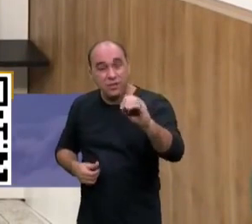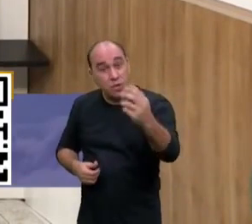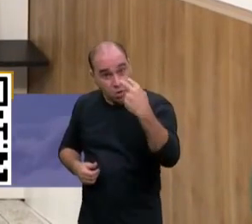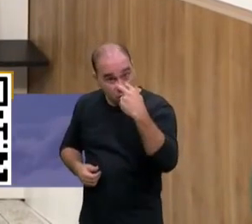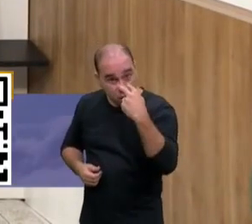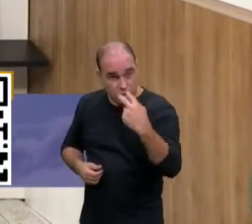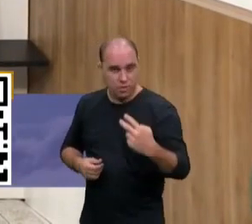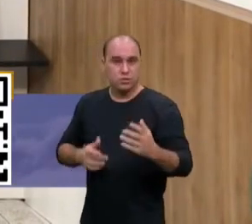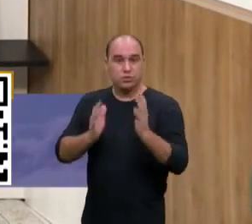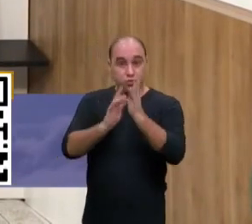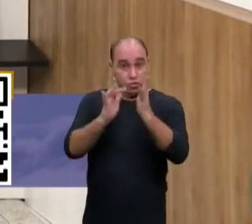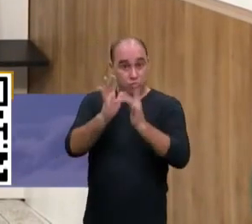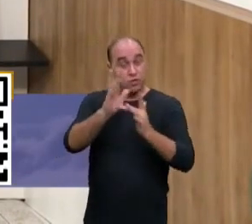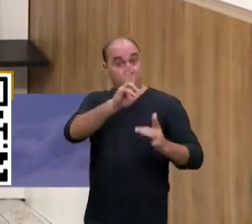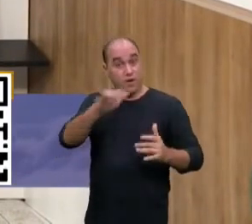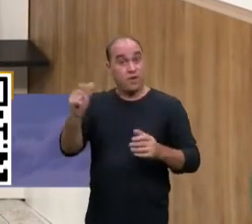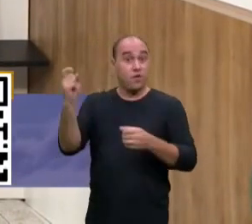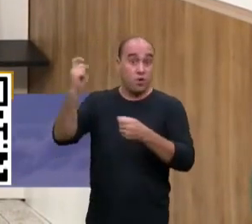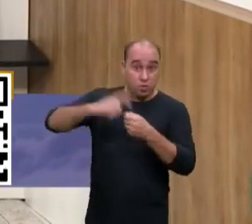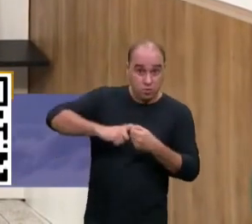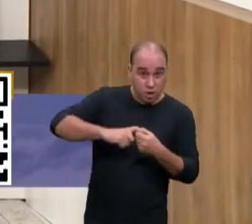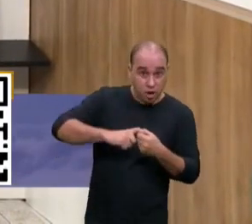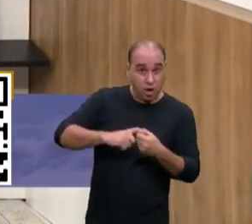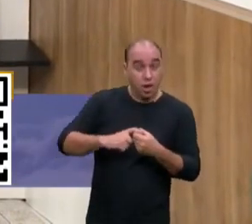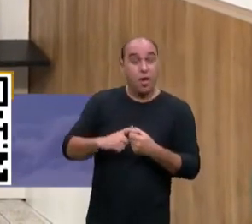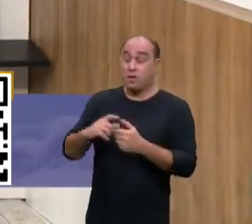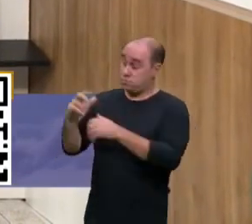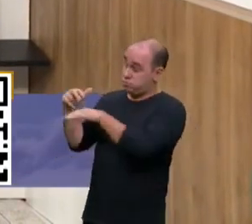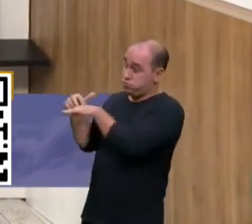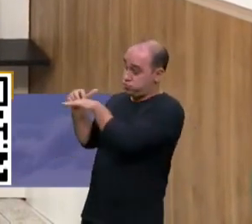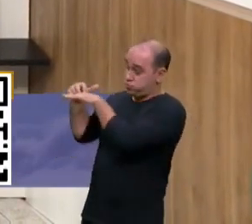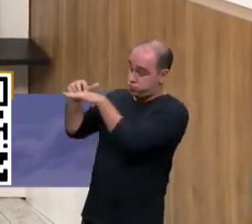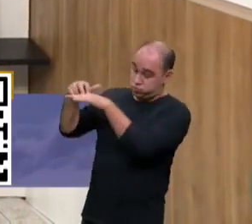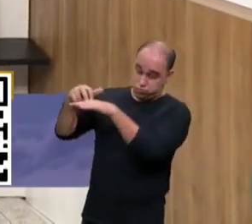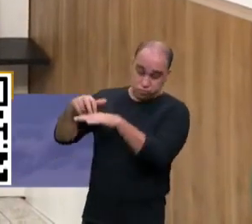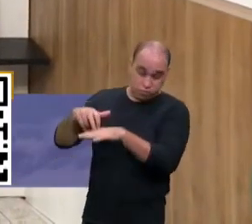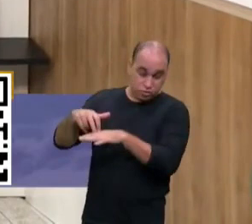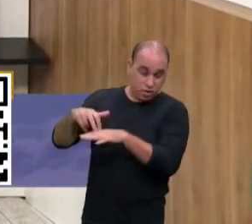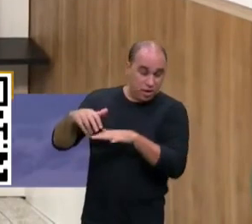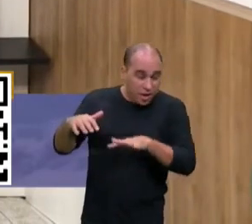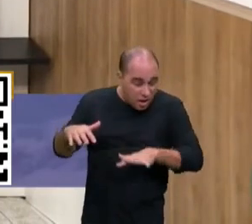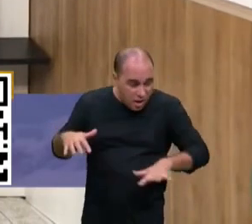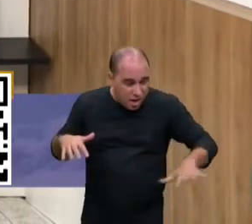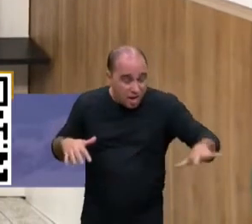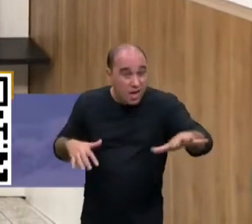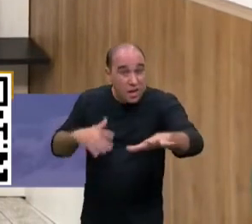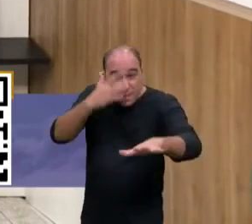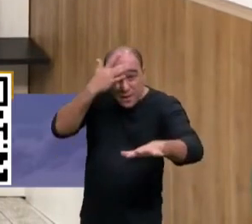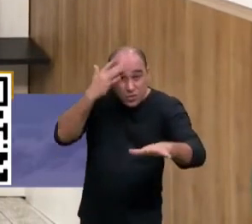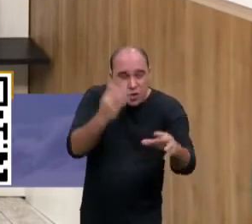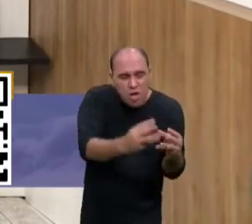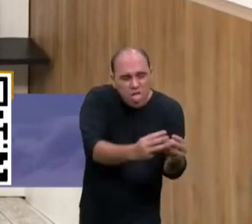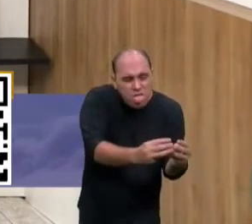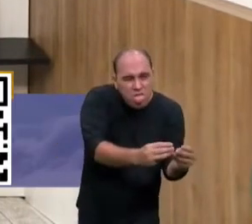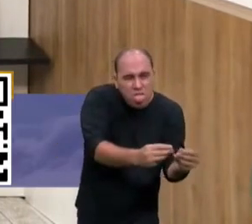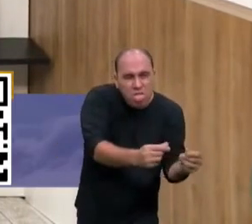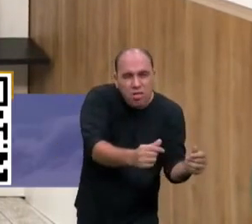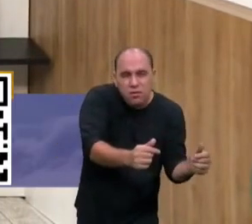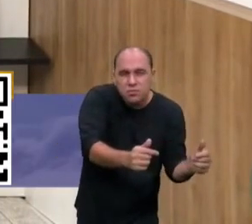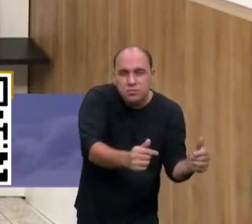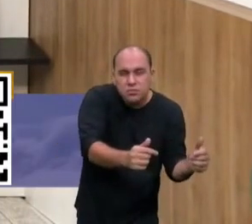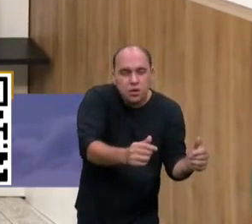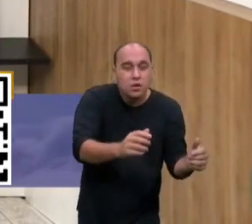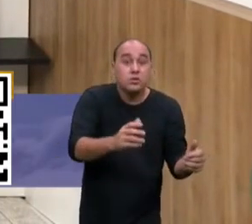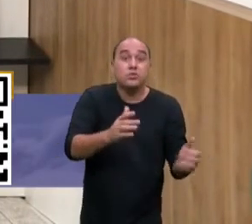é que Jesus vai voltar e quando Jesus voltar ele vai ressuscitar as pessoas do pó da terra do pó Ele vai